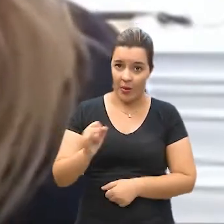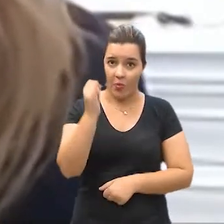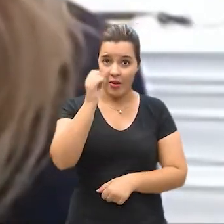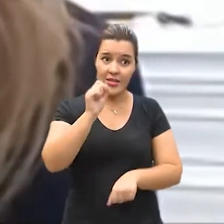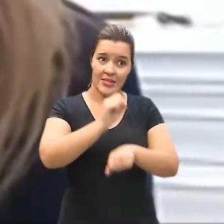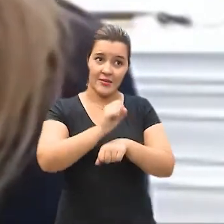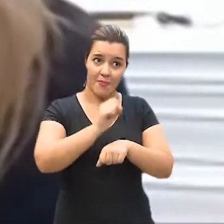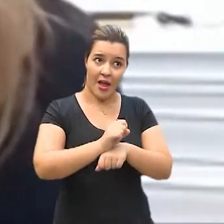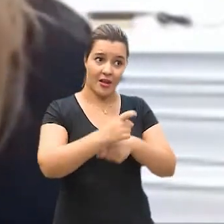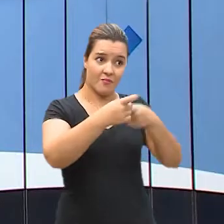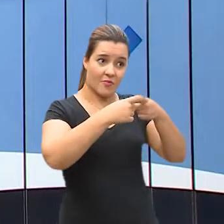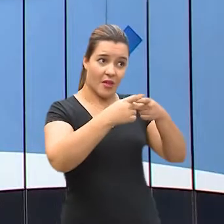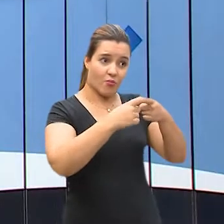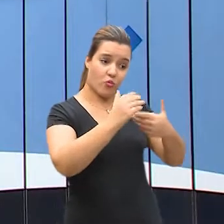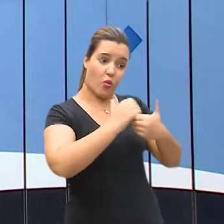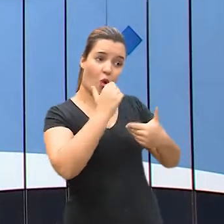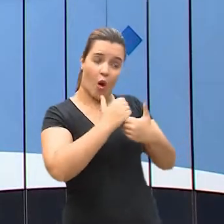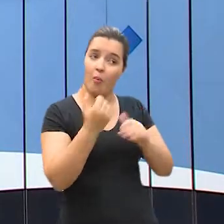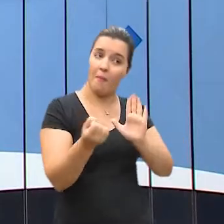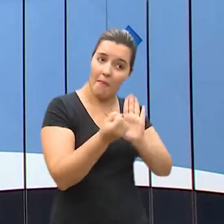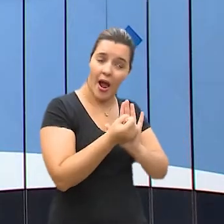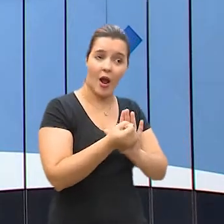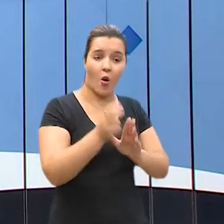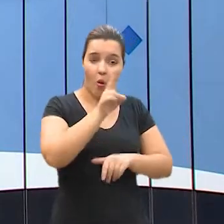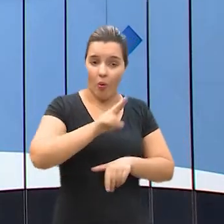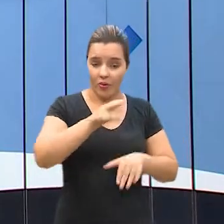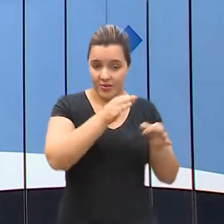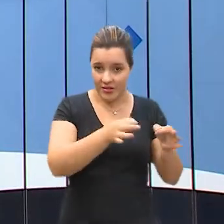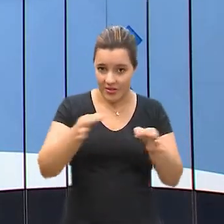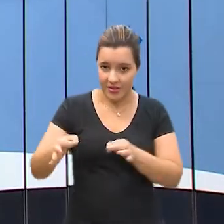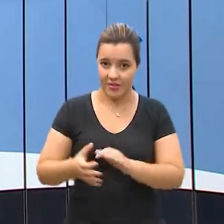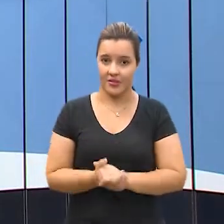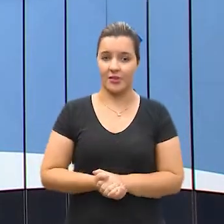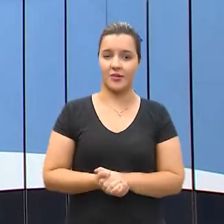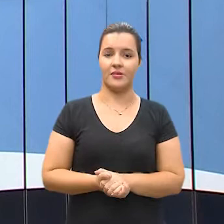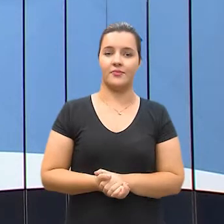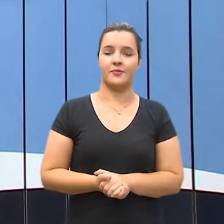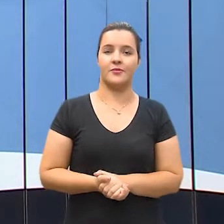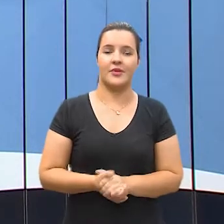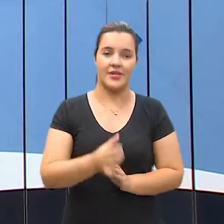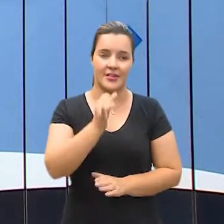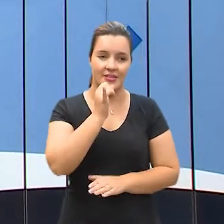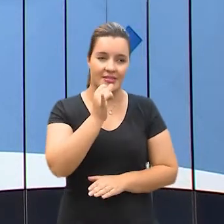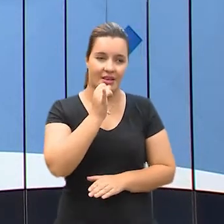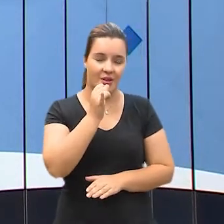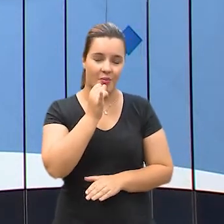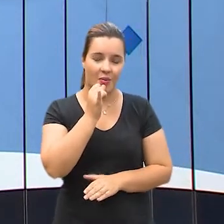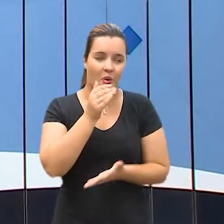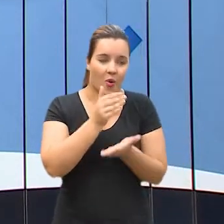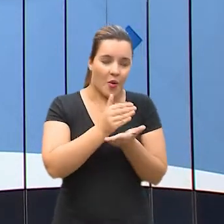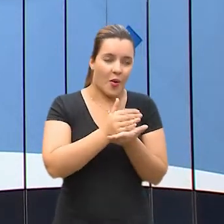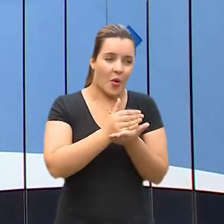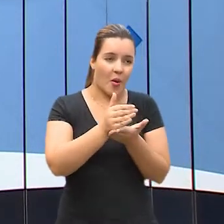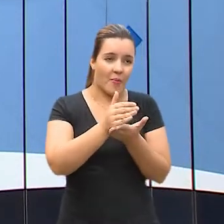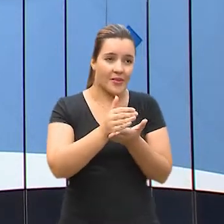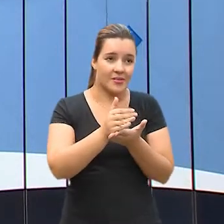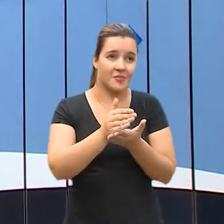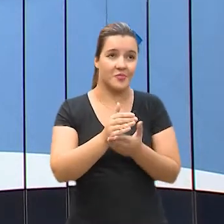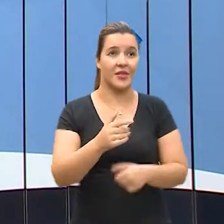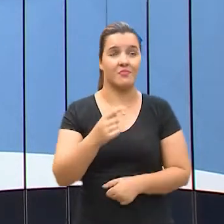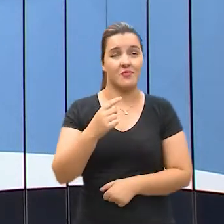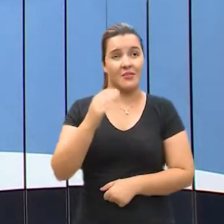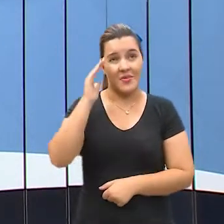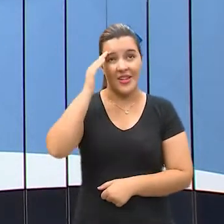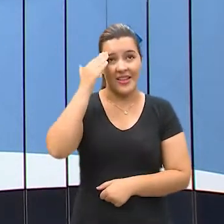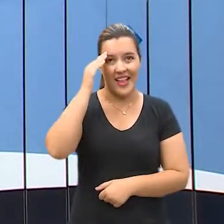indicação para o uso. Ô, doutora, agora a gente vai falar assim para quem está começando aí a entender um pouquinho o processo de dentição,